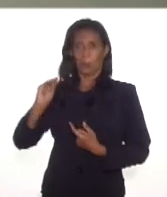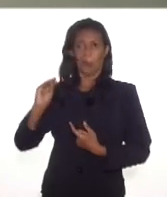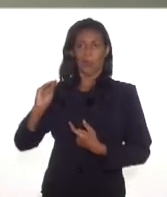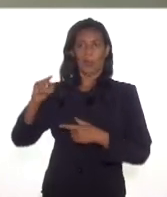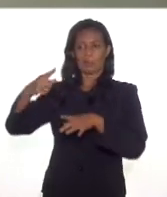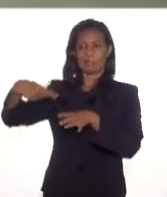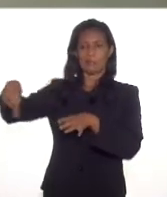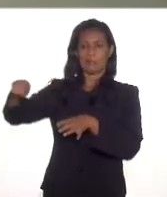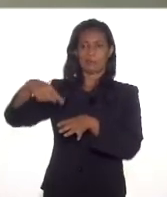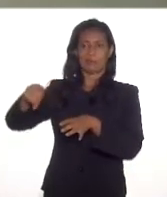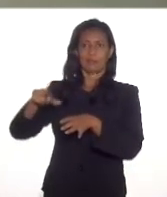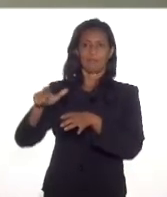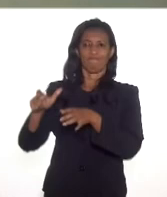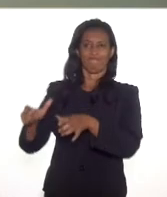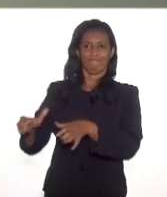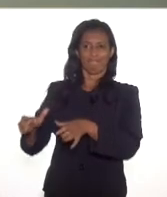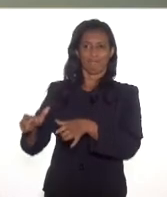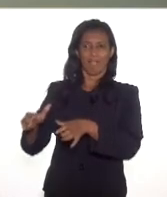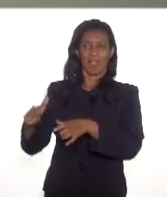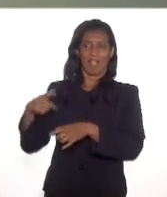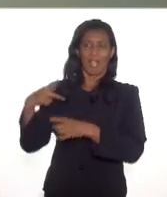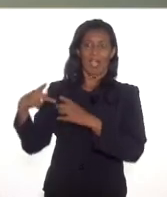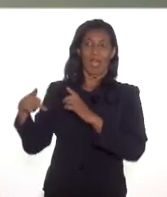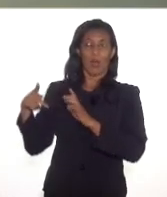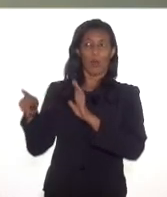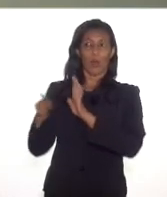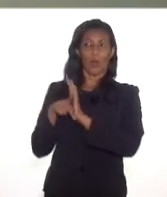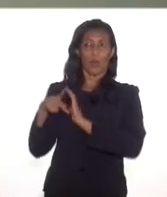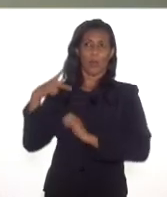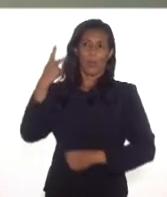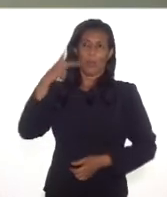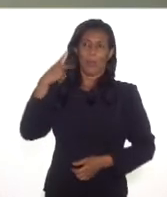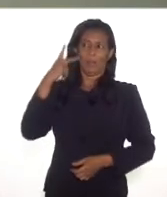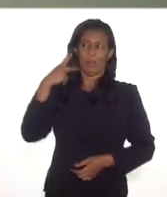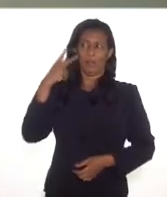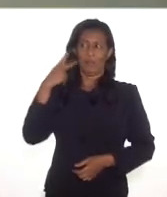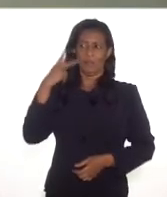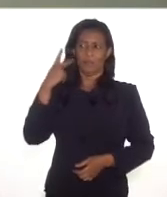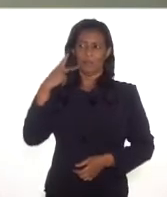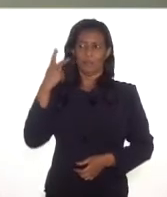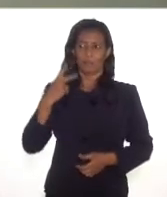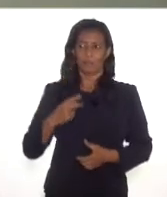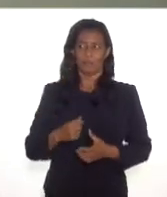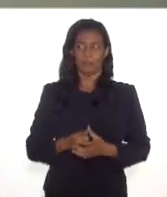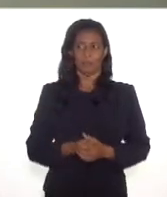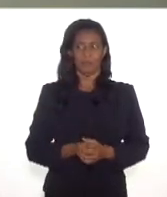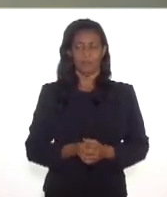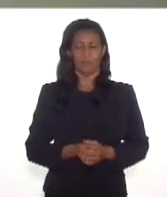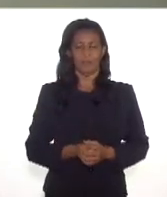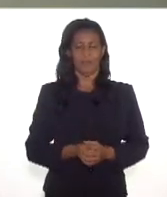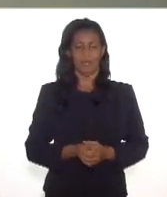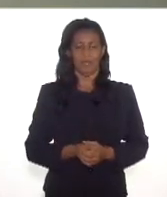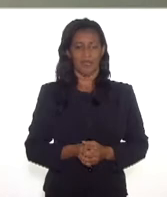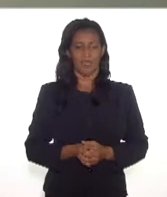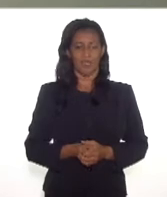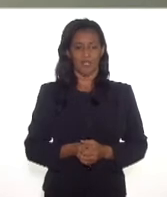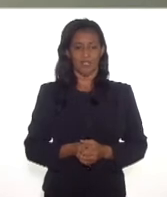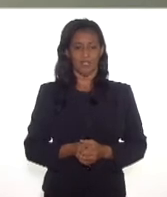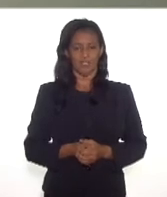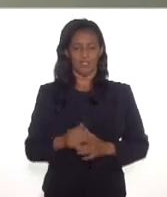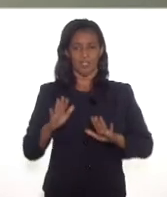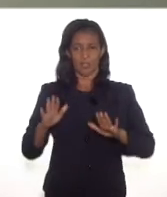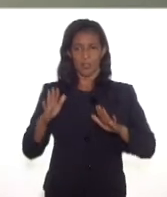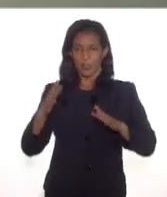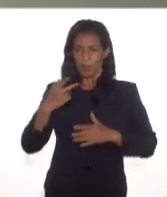área a um determinado parlamentar. Mas em relação à